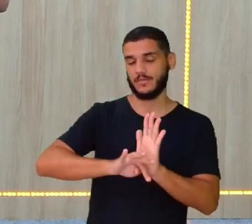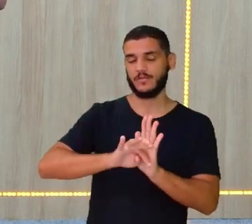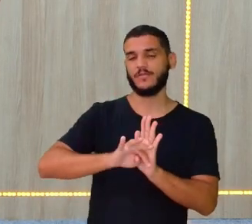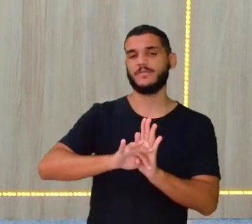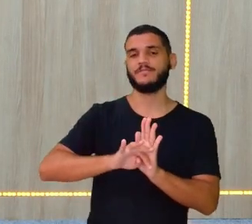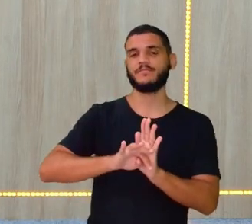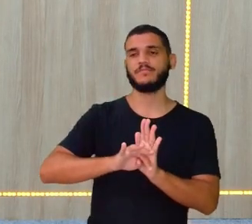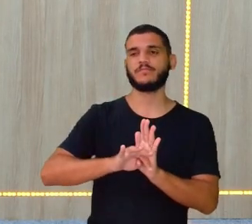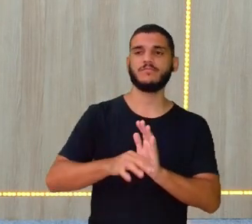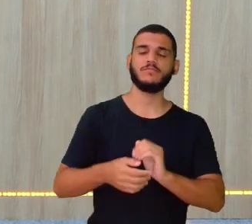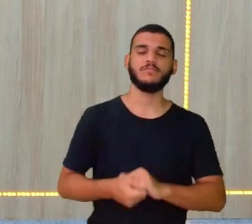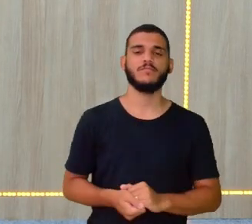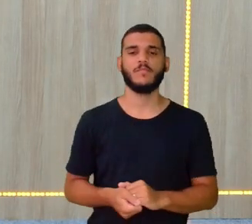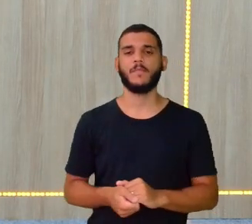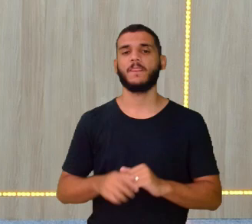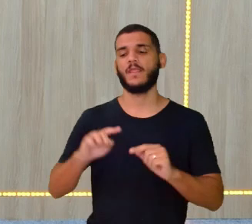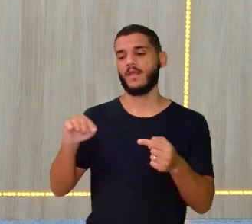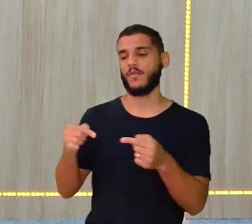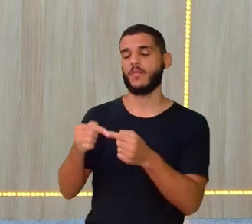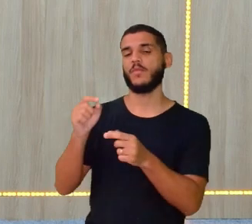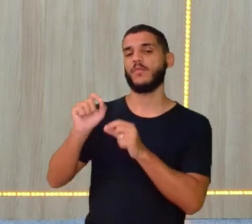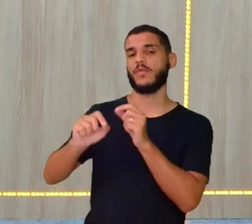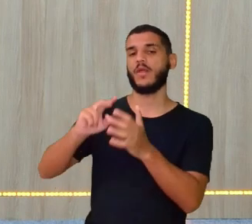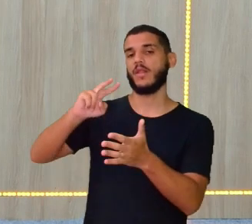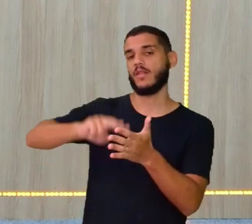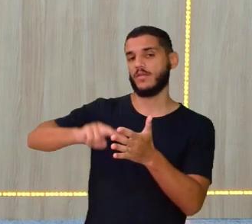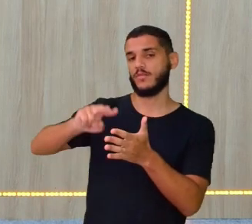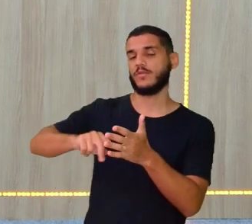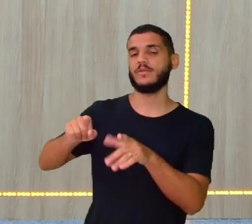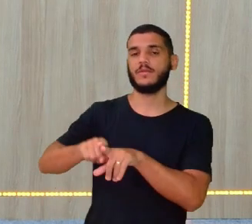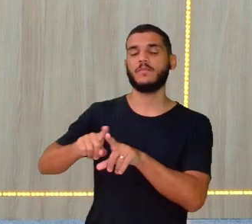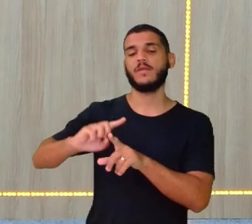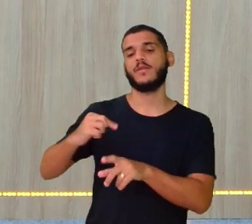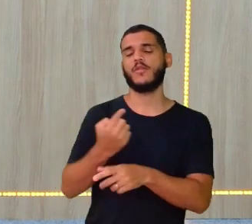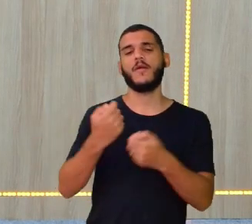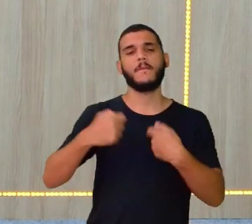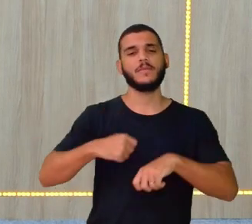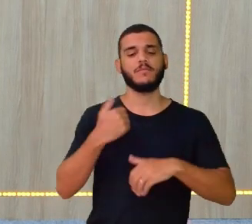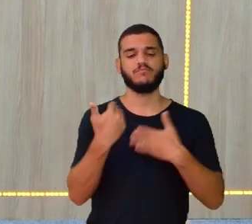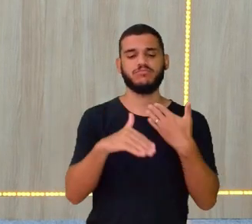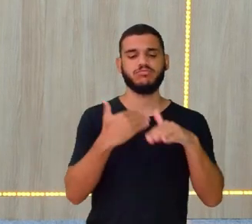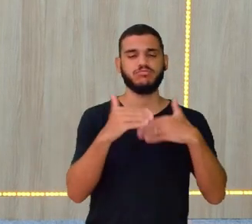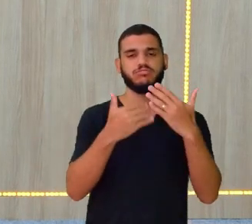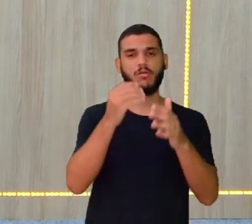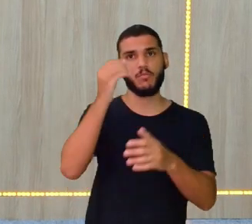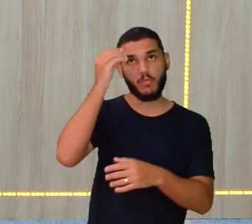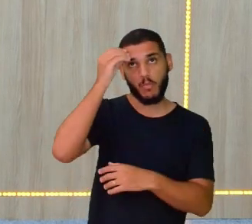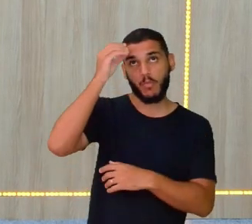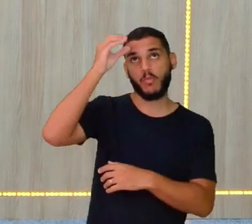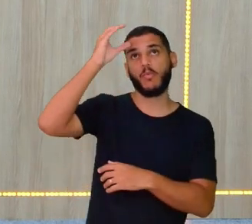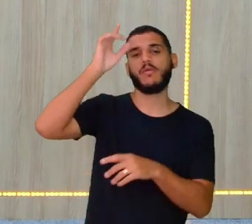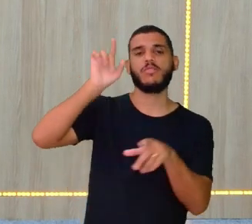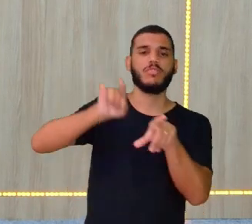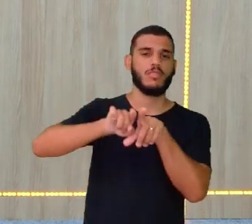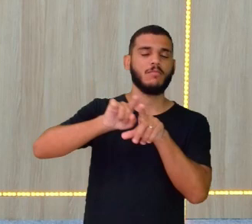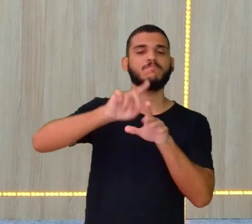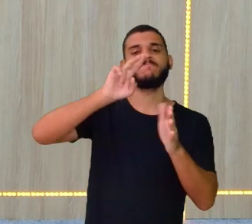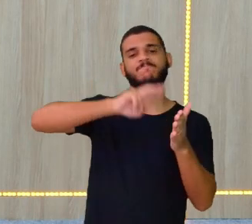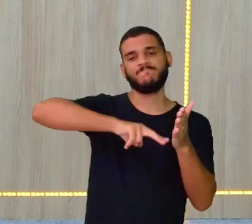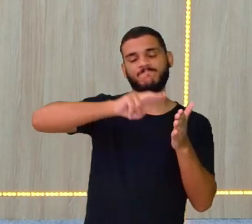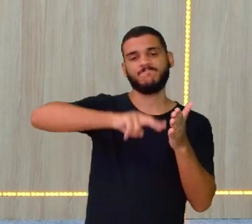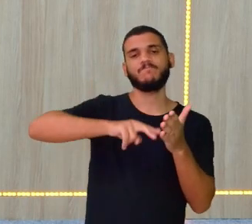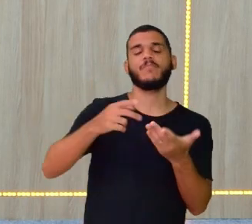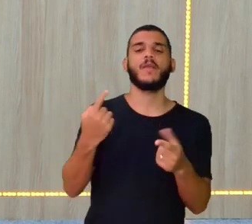é? Do eixo da leitura, e aí precisamos avançar nesse conhecimento da leitura.